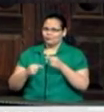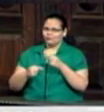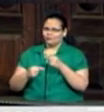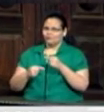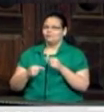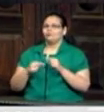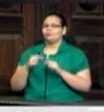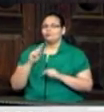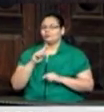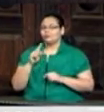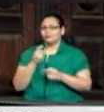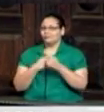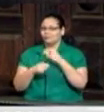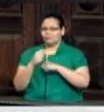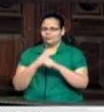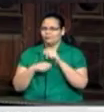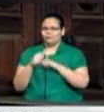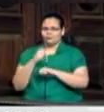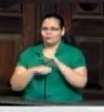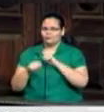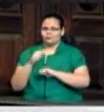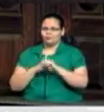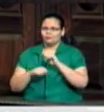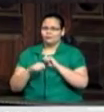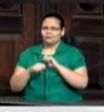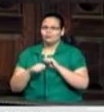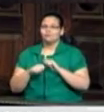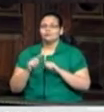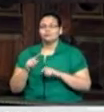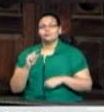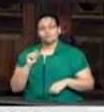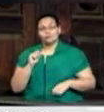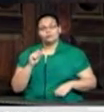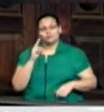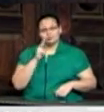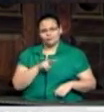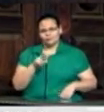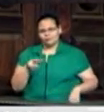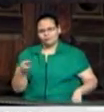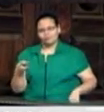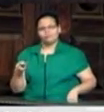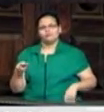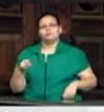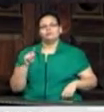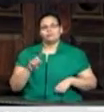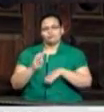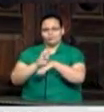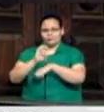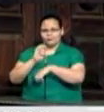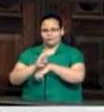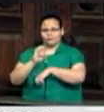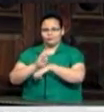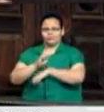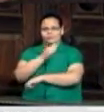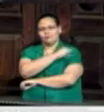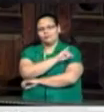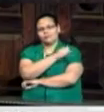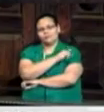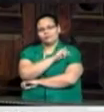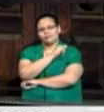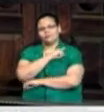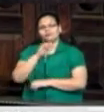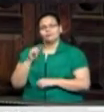não a economia conduzir a política. E o que você vê neste estado do Rio de Janeiro